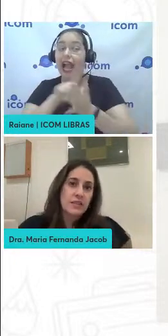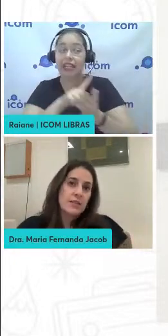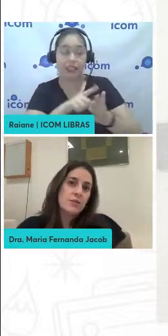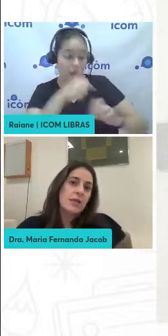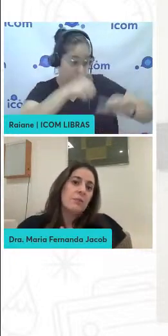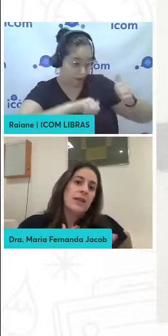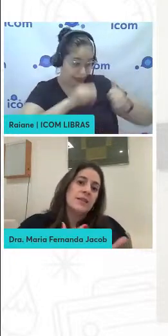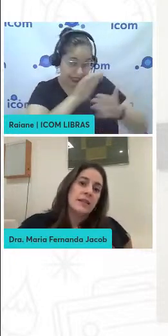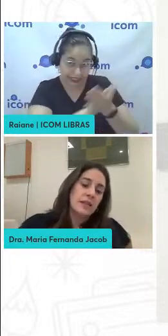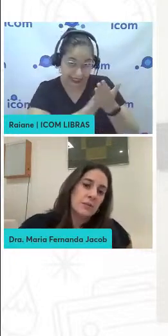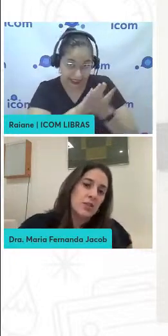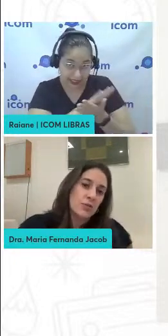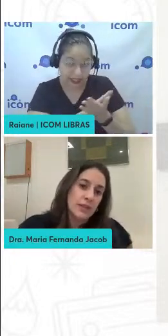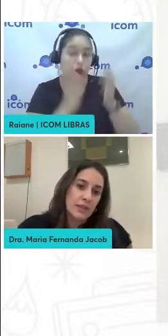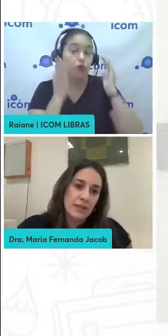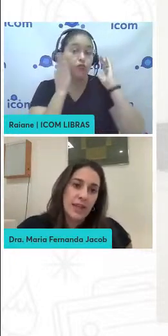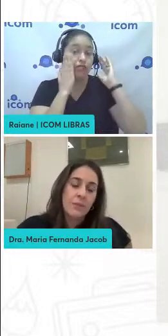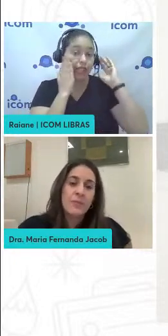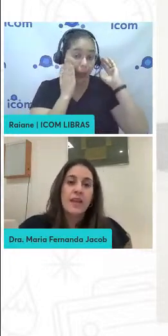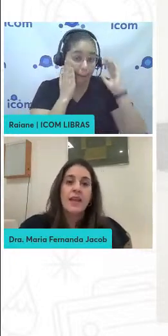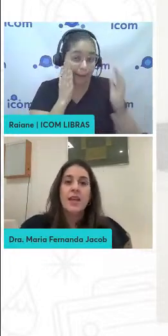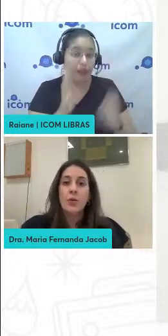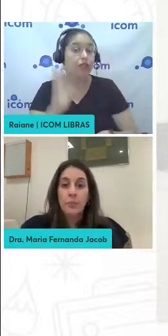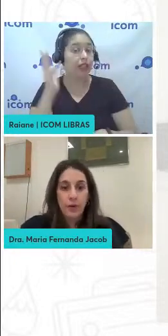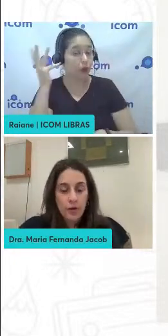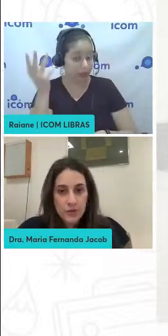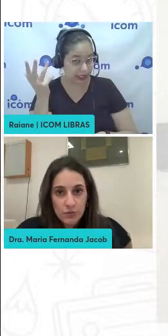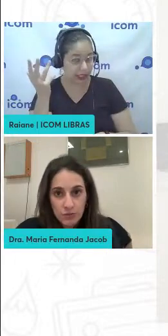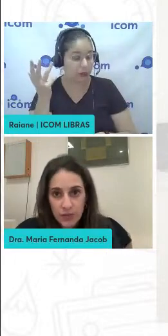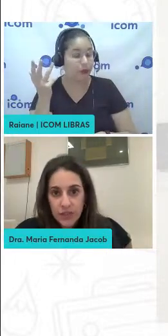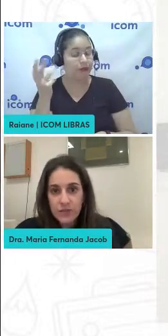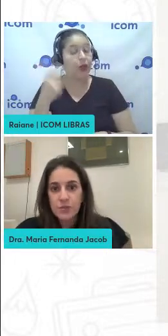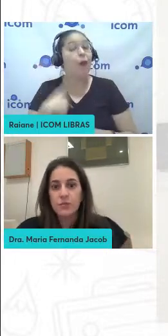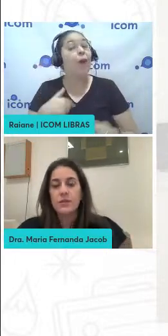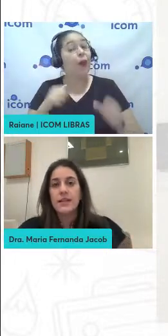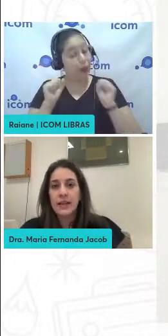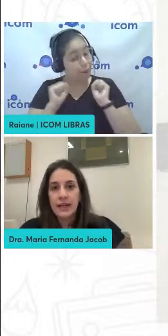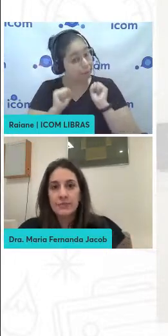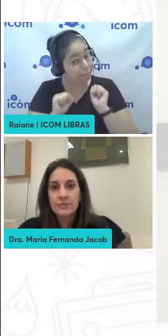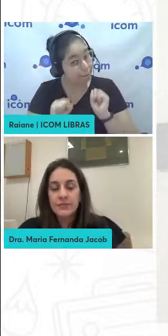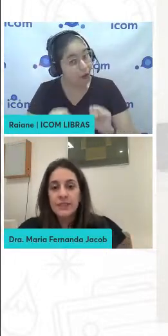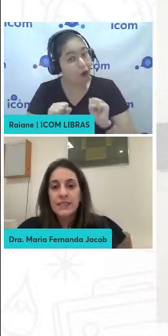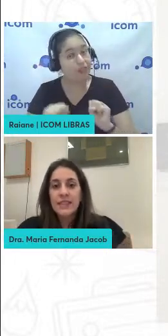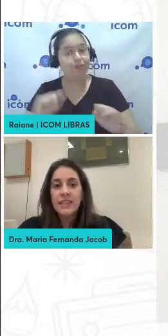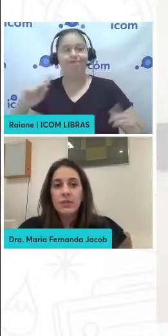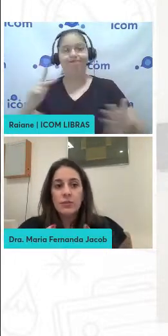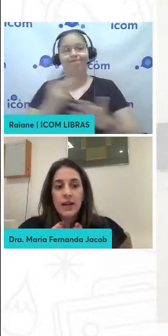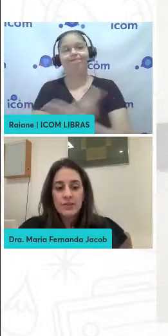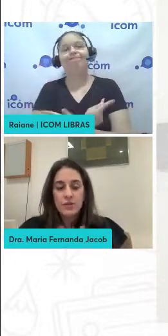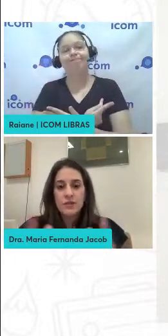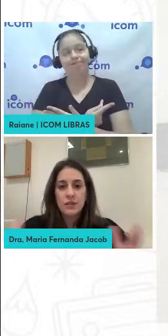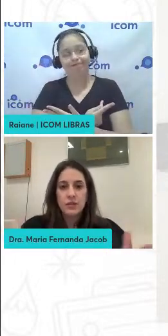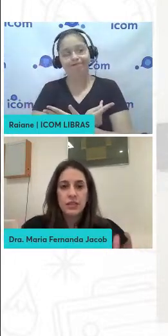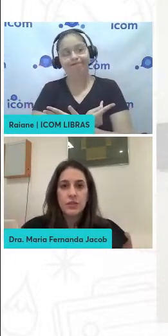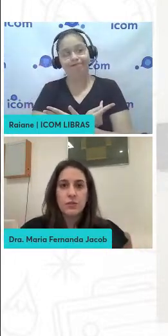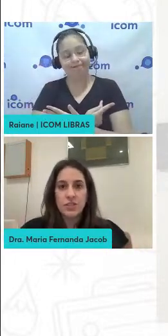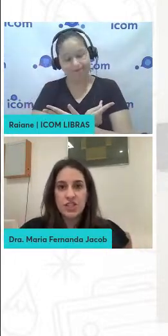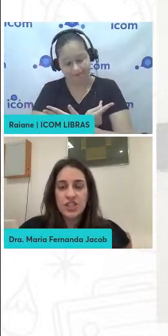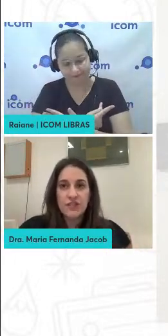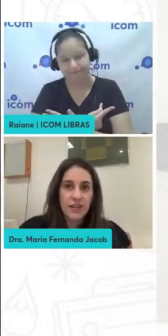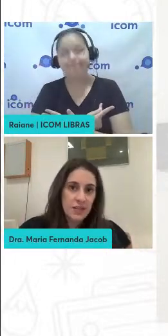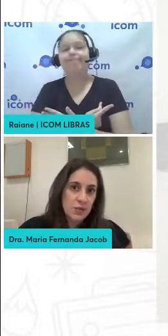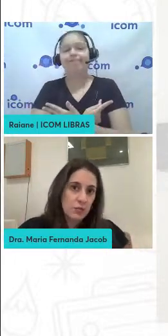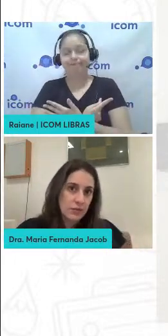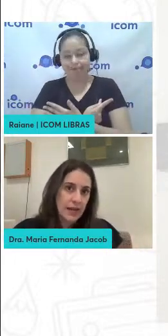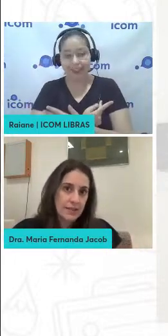avaliar, sem antes eu saber exatamente o que tem, eu posso, com isso, errar. E o raciocínio clínico, quando